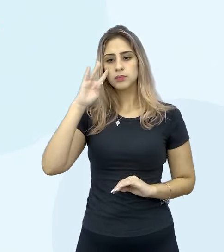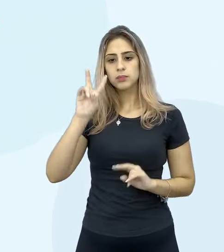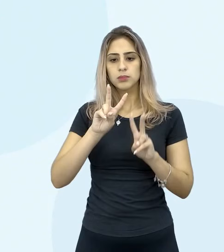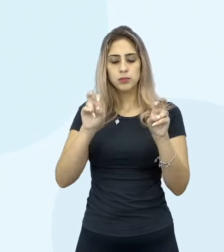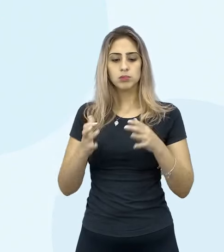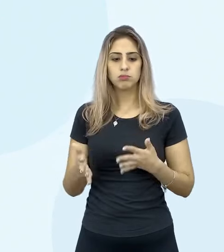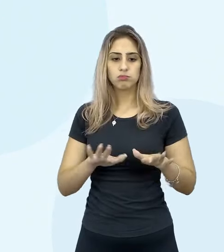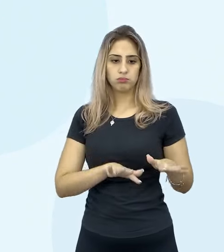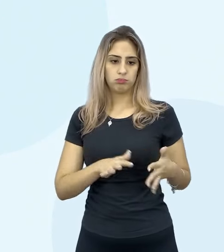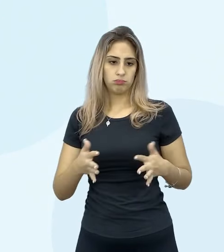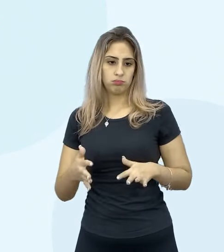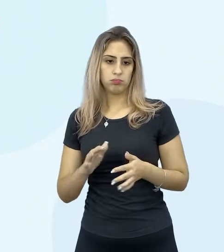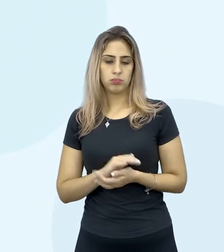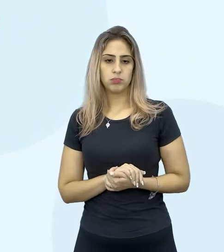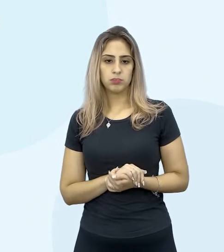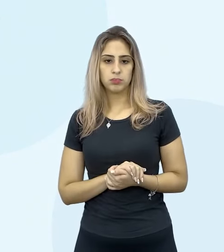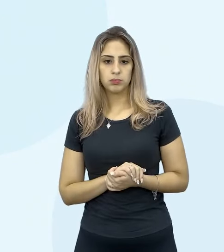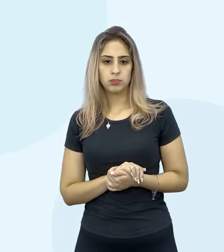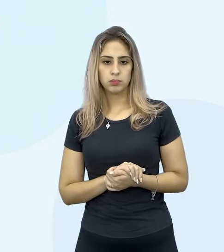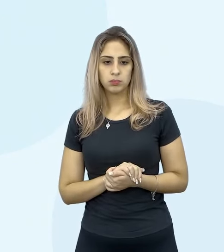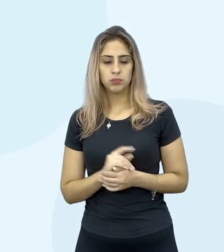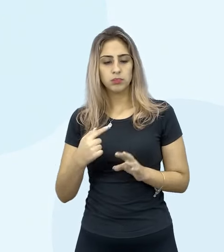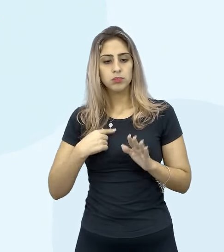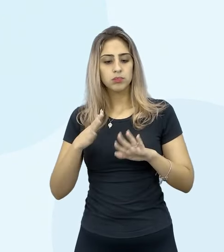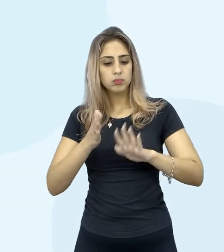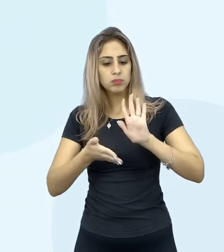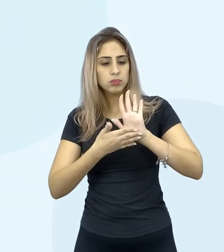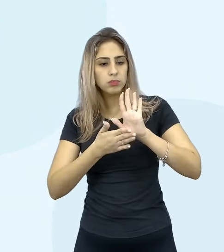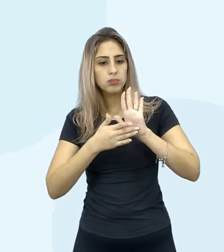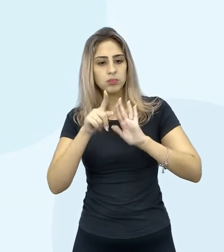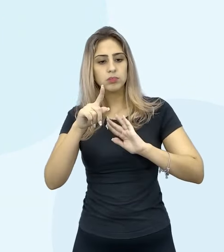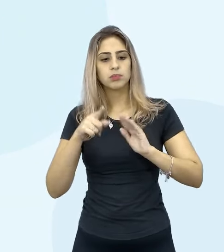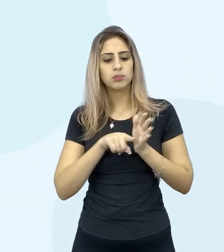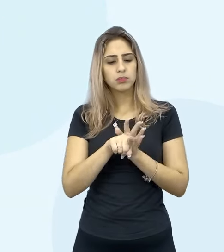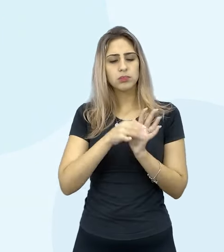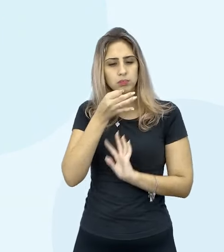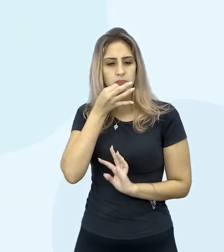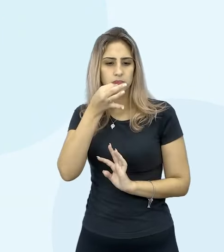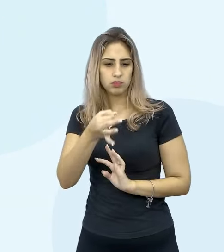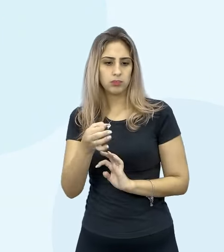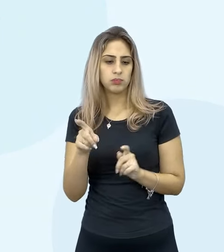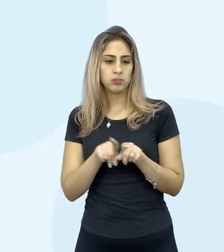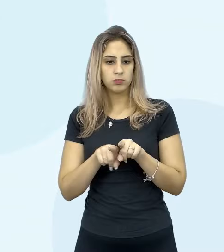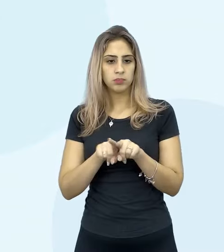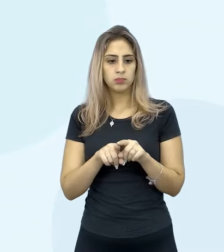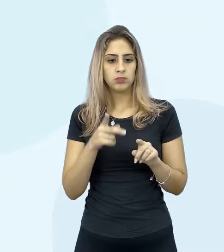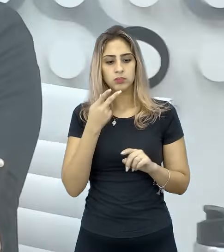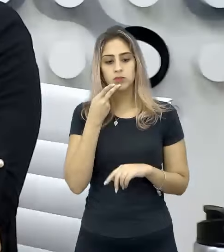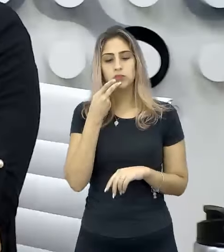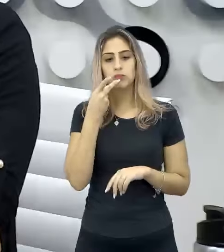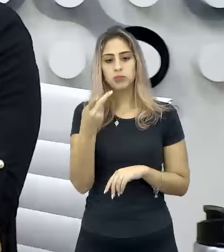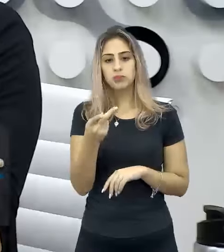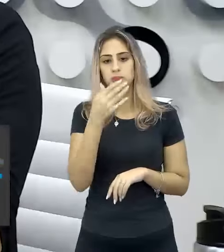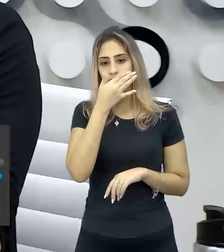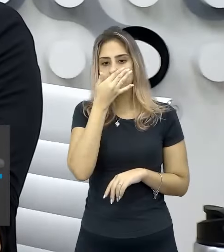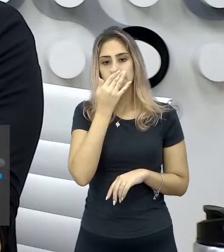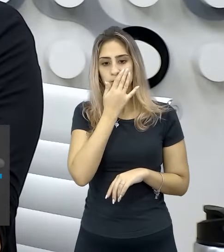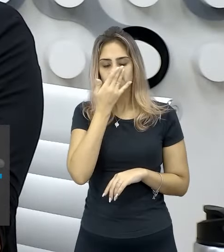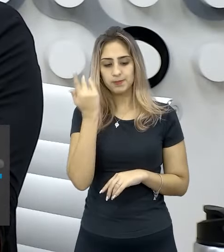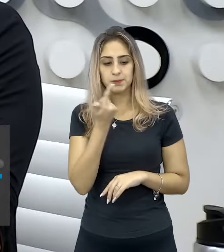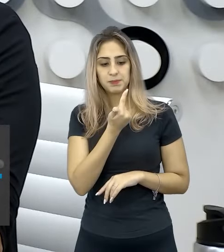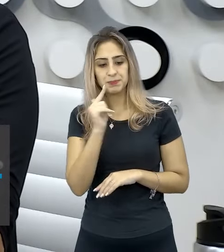os movimentos, né? E proporcionar essa análise crítica também, né? A fim de promover também